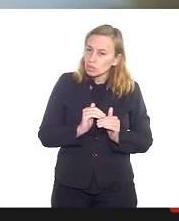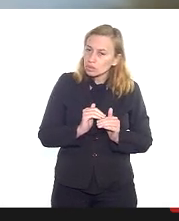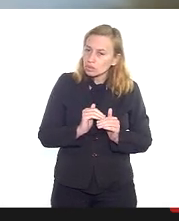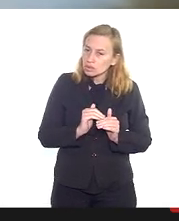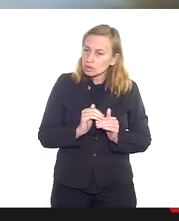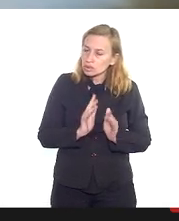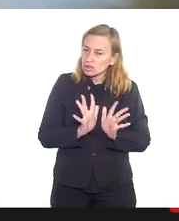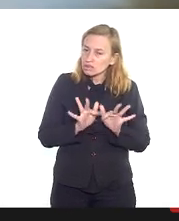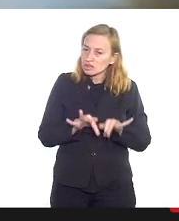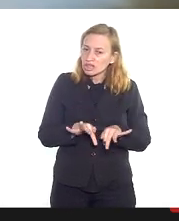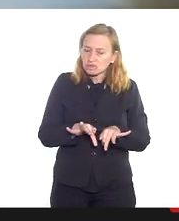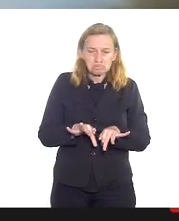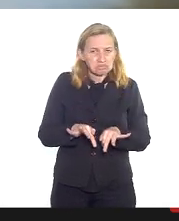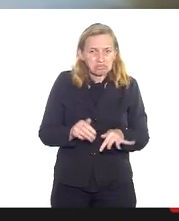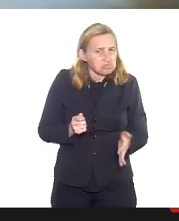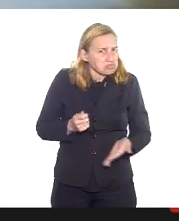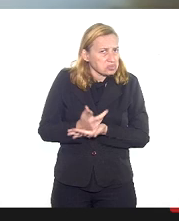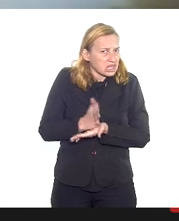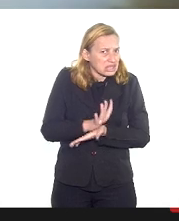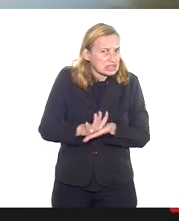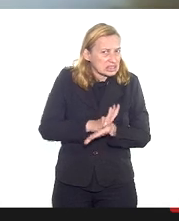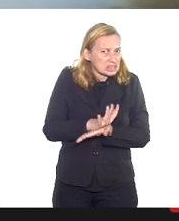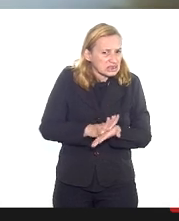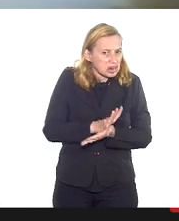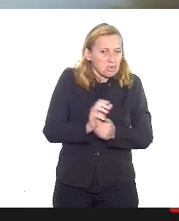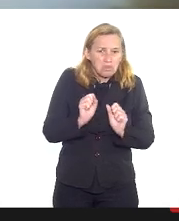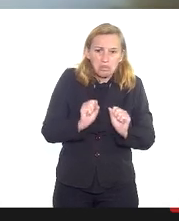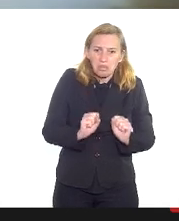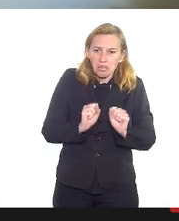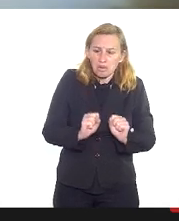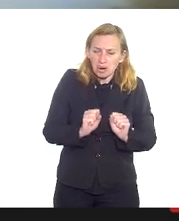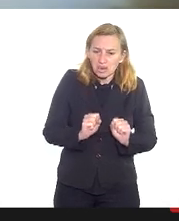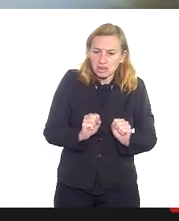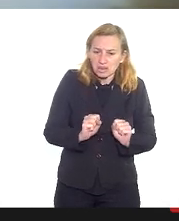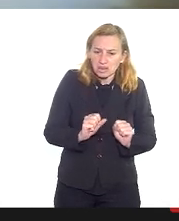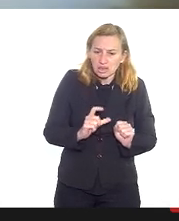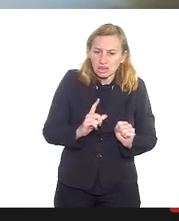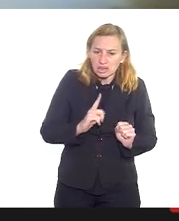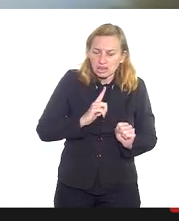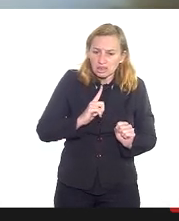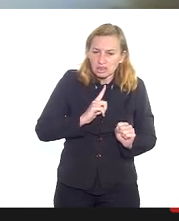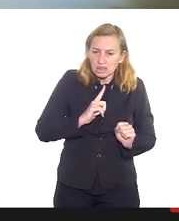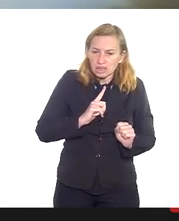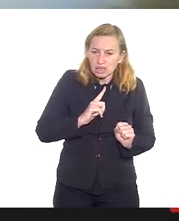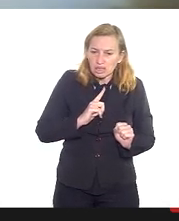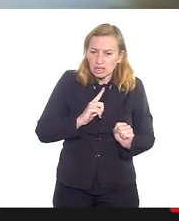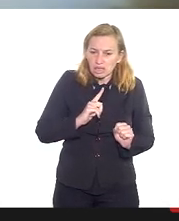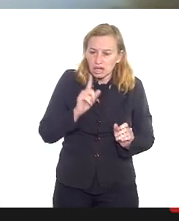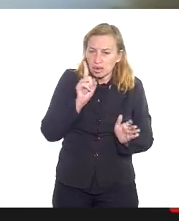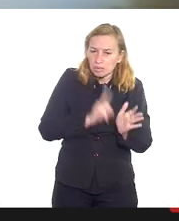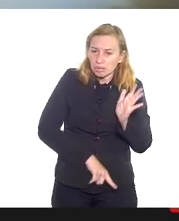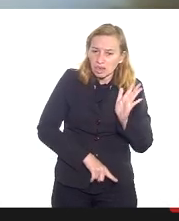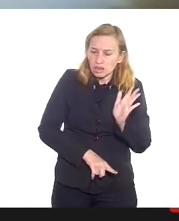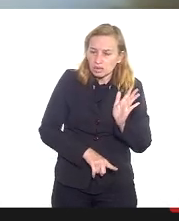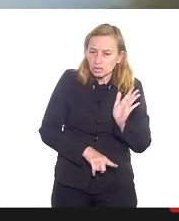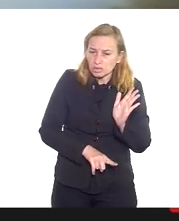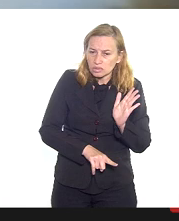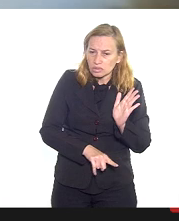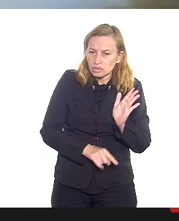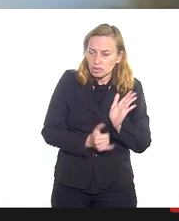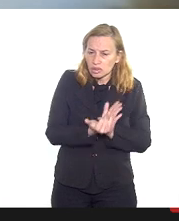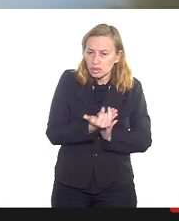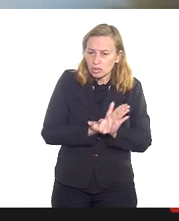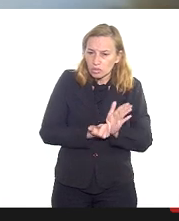e não paga, pode ter a prerrogativa de ter benefício fiscal. Então, quando a gente quer botar